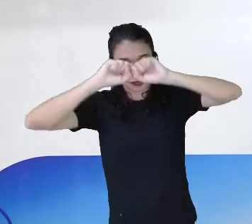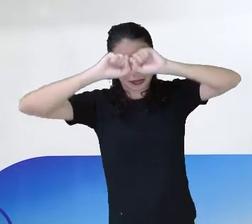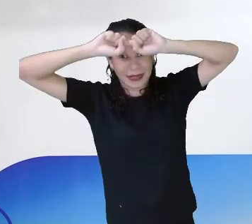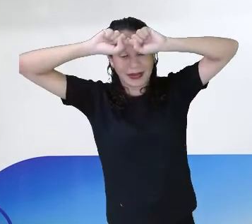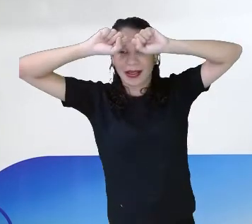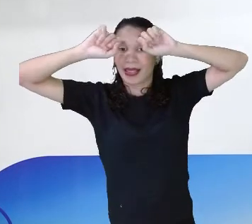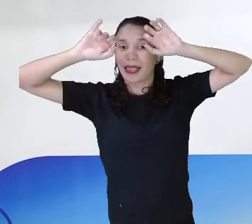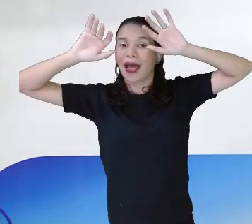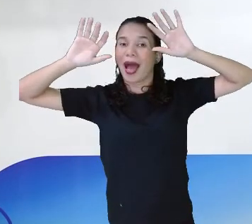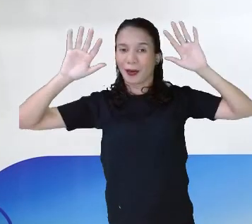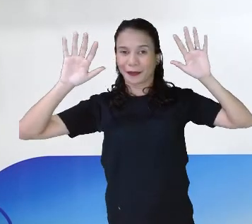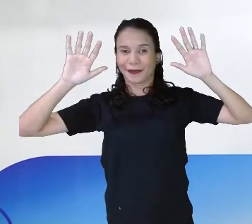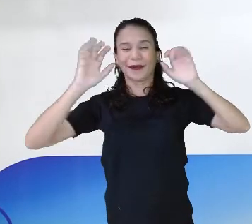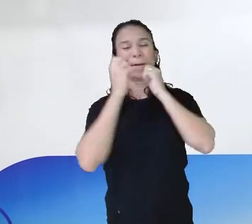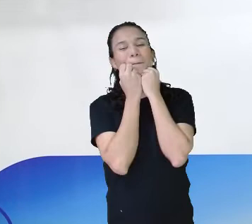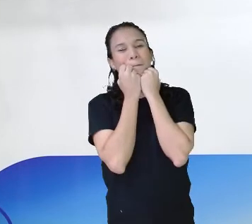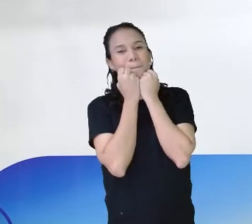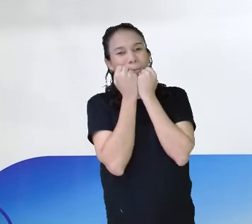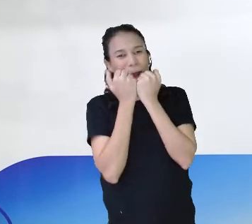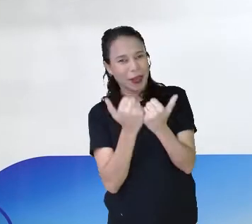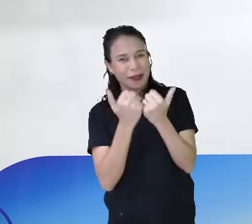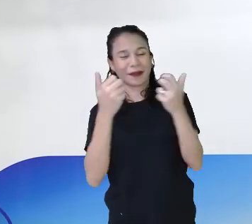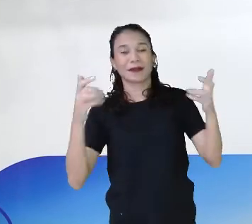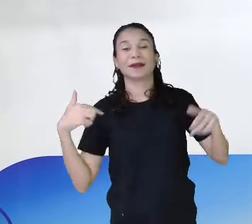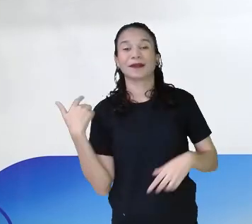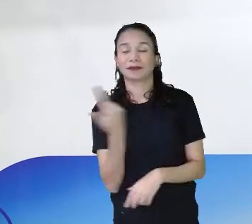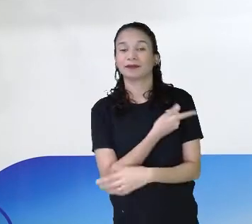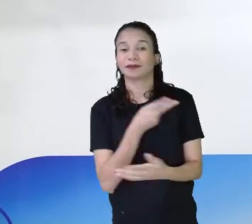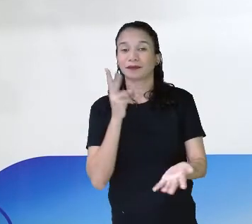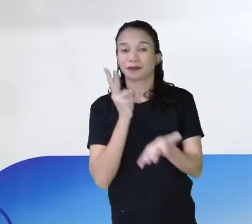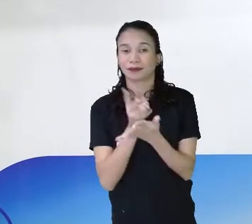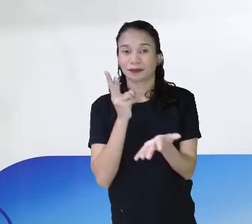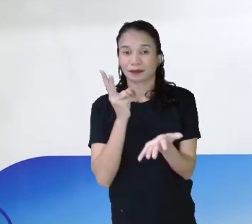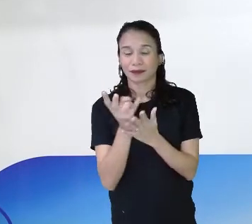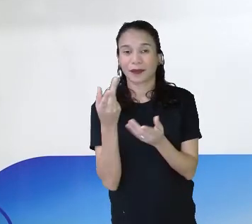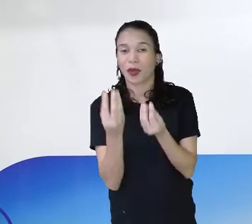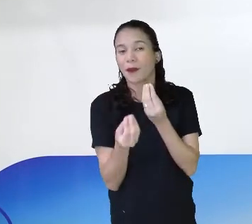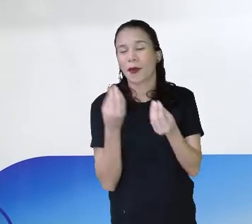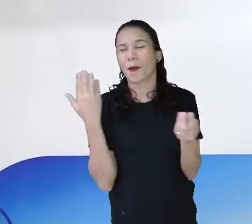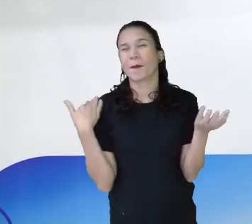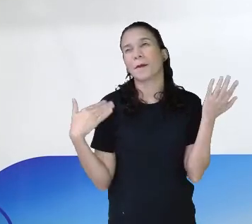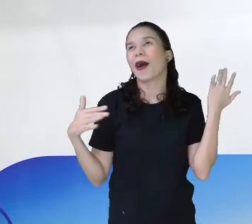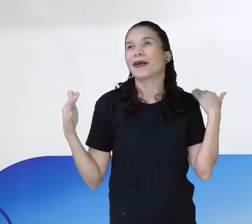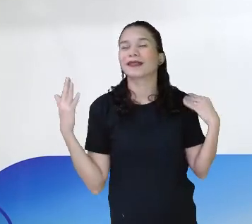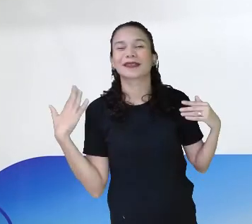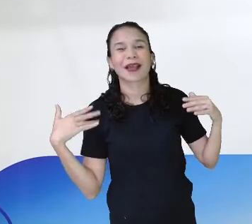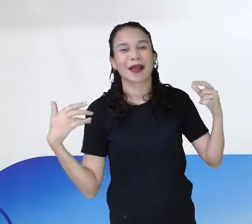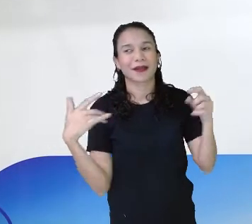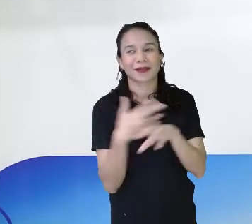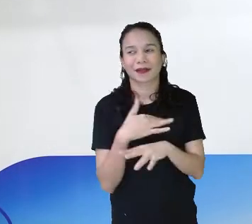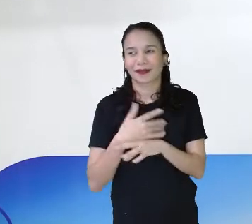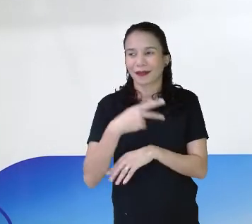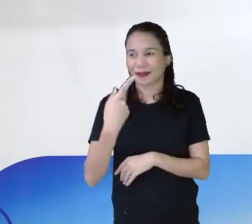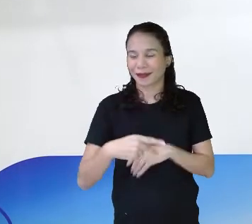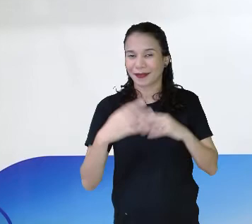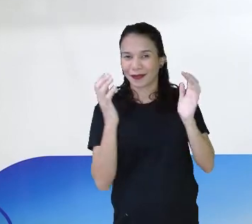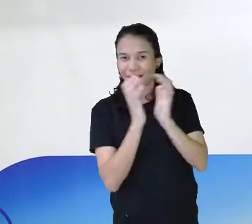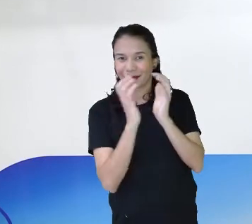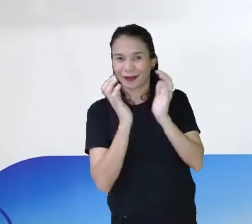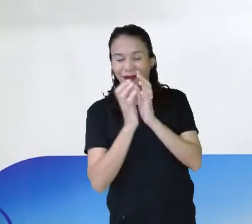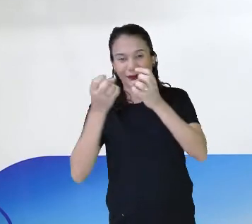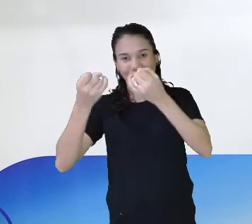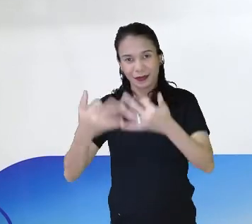o que é verbete? Muito bem. Então, vamos continuar nosso passeio agora pela cidade de Recife,